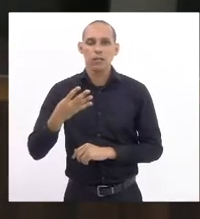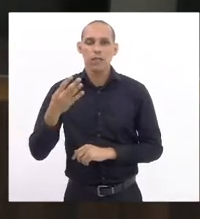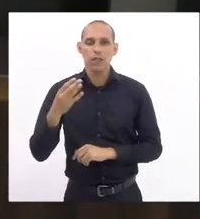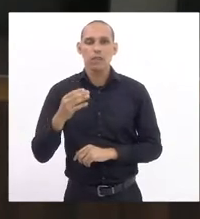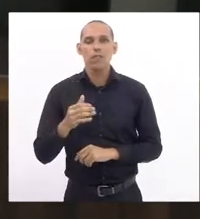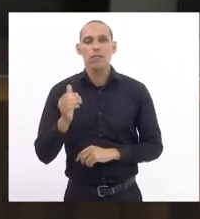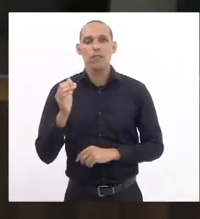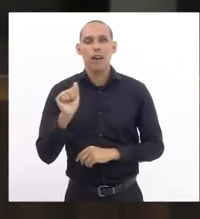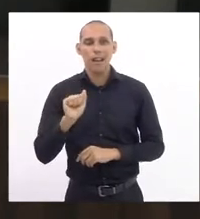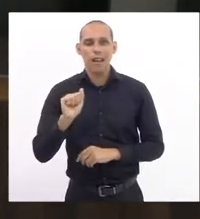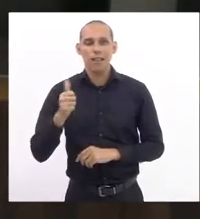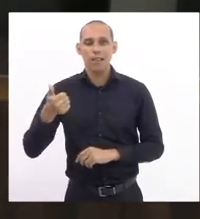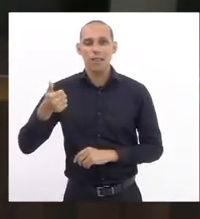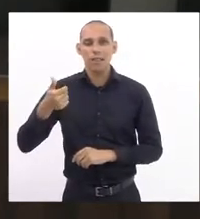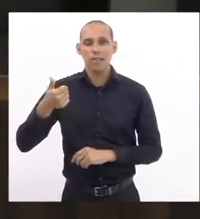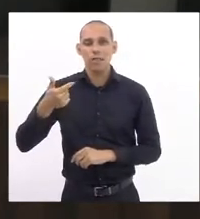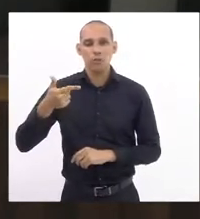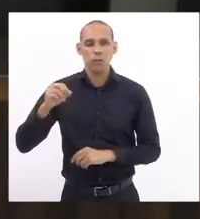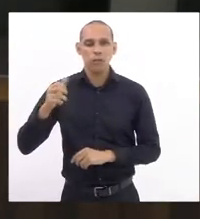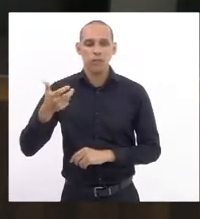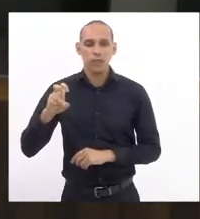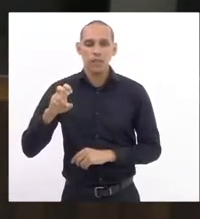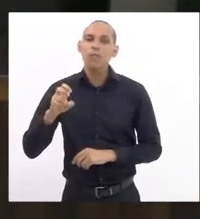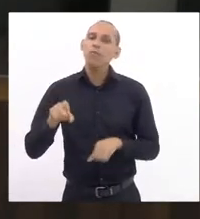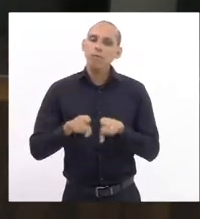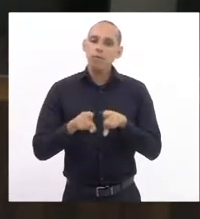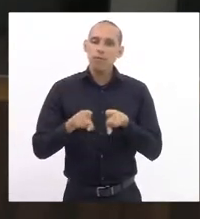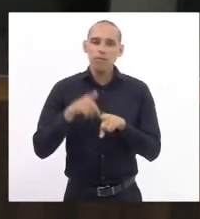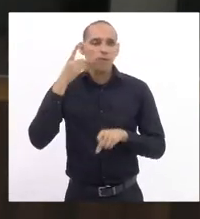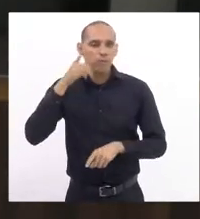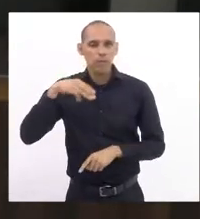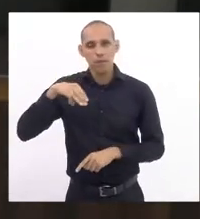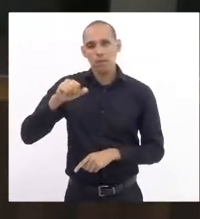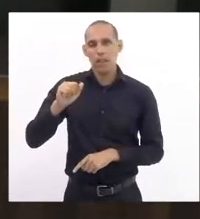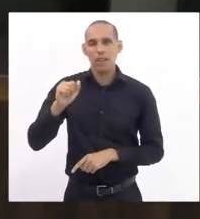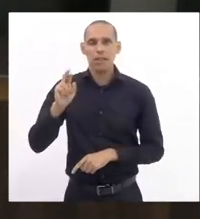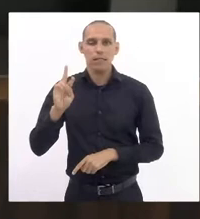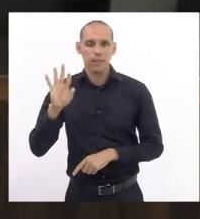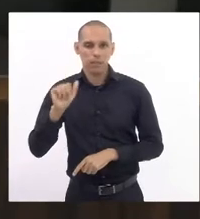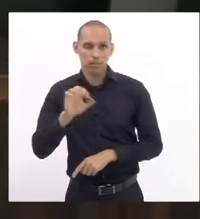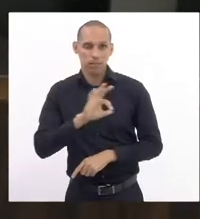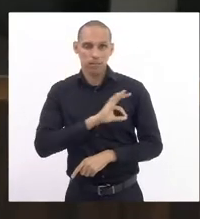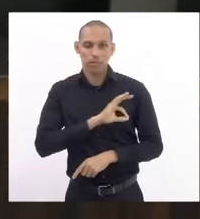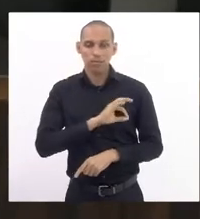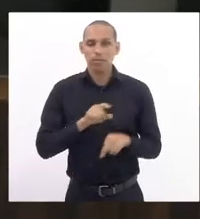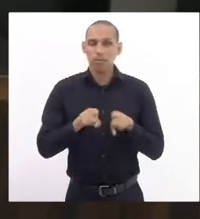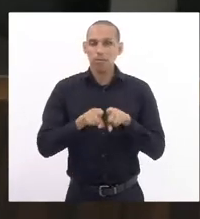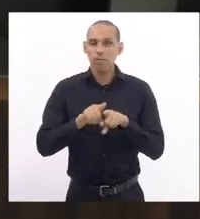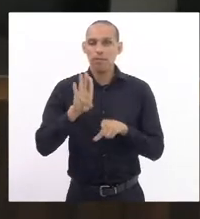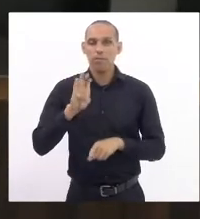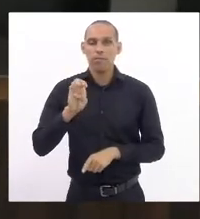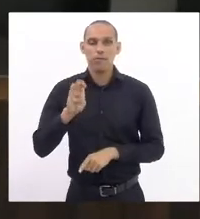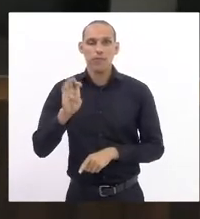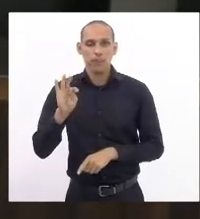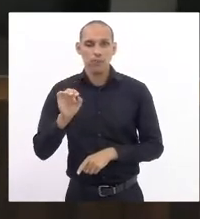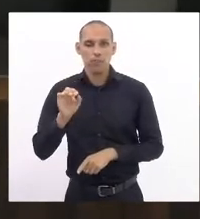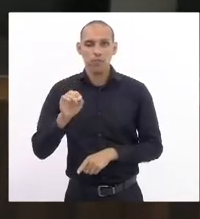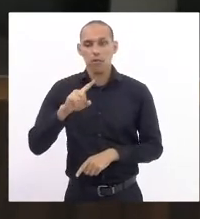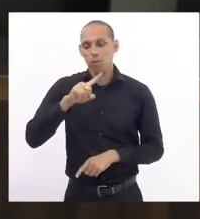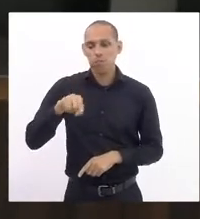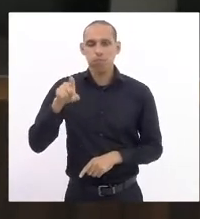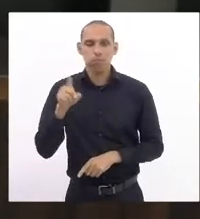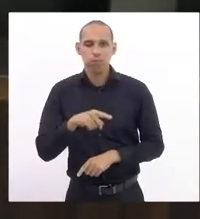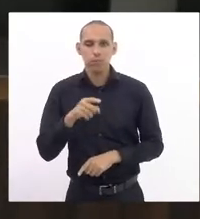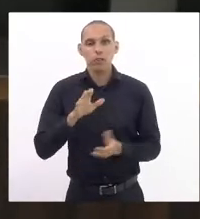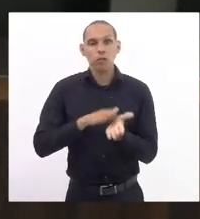15, de autoria dos deputados, também Marta Rocha e Bebeto, que dispõe sobre a nulidade das multas de trânsito na hipótese